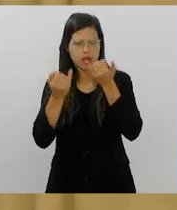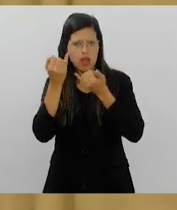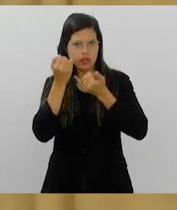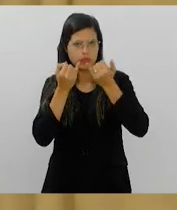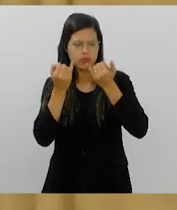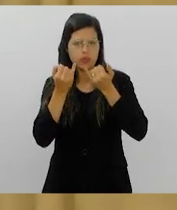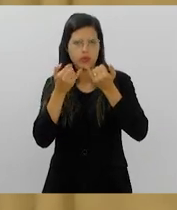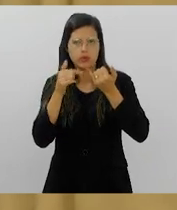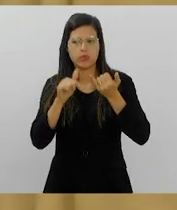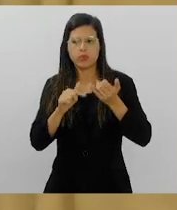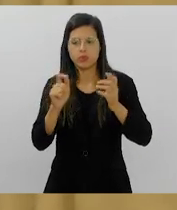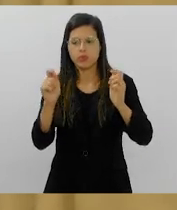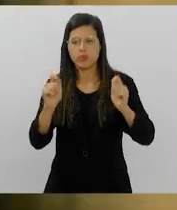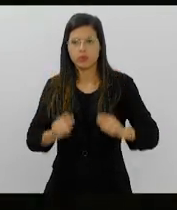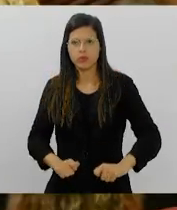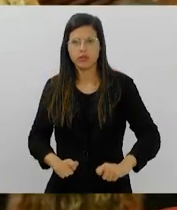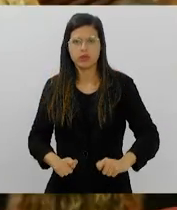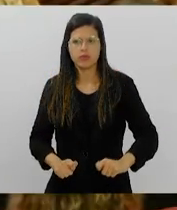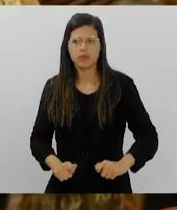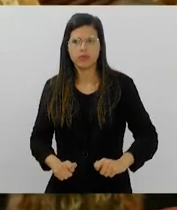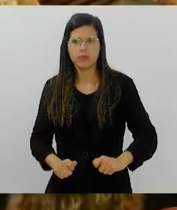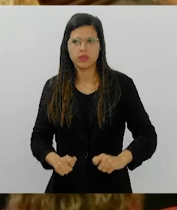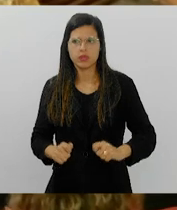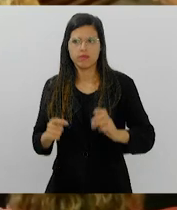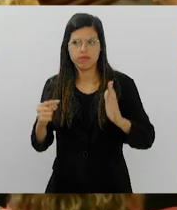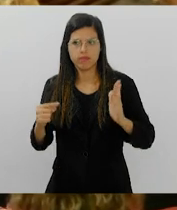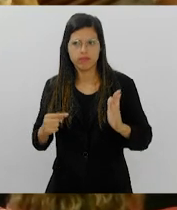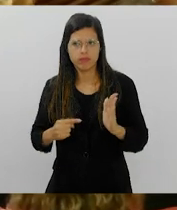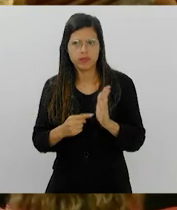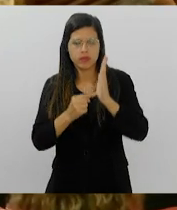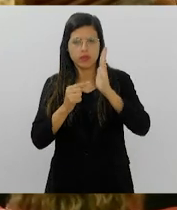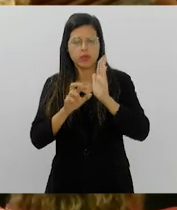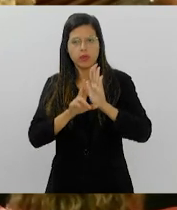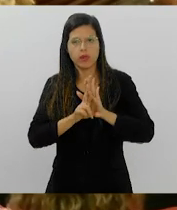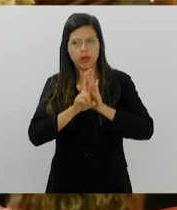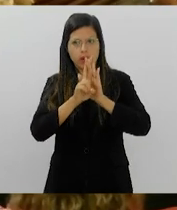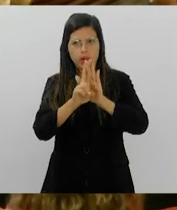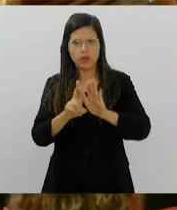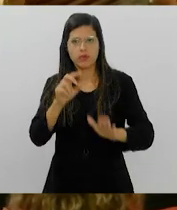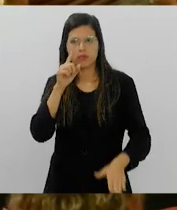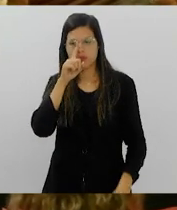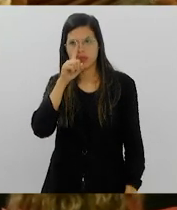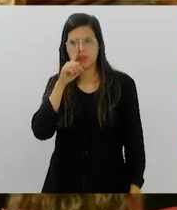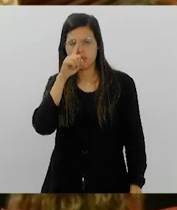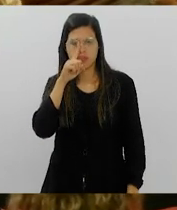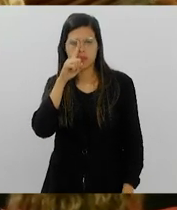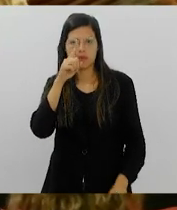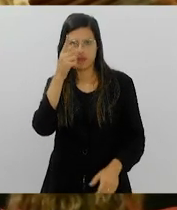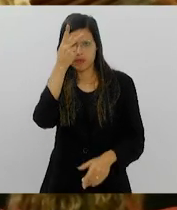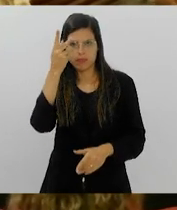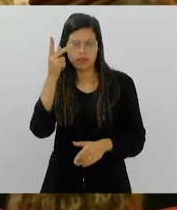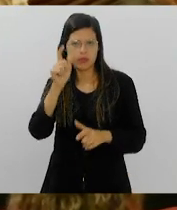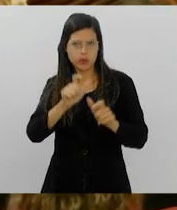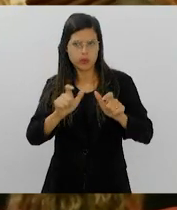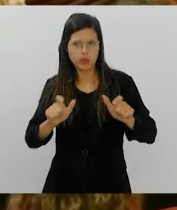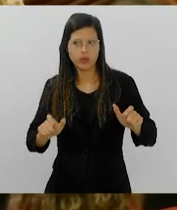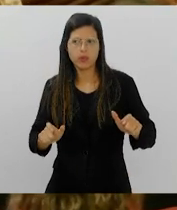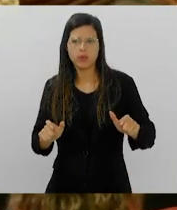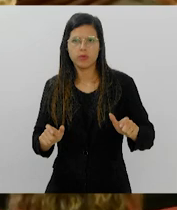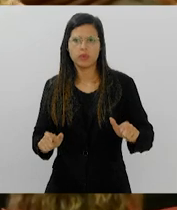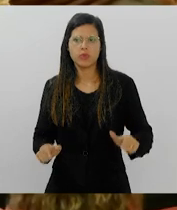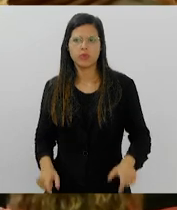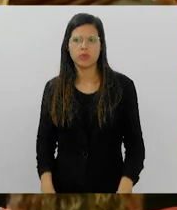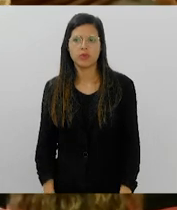essas possíveis denúncias que representassem risco para as pessoas. E ele